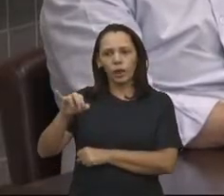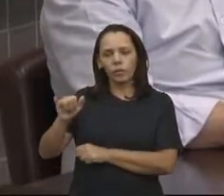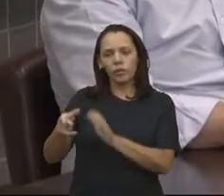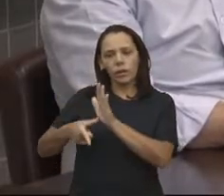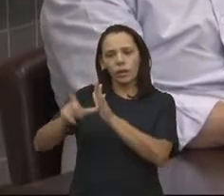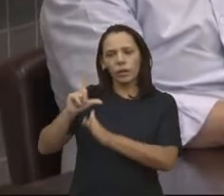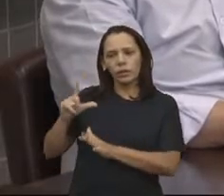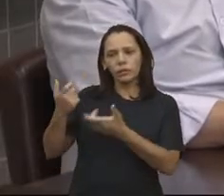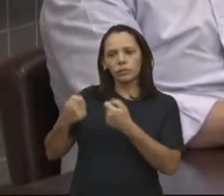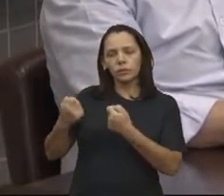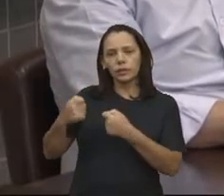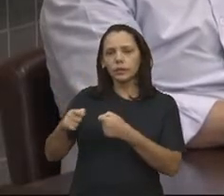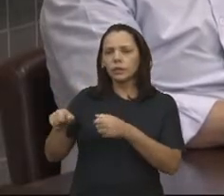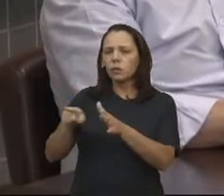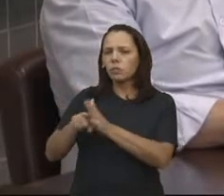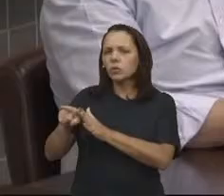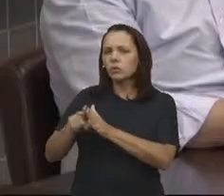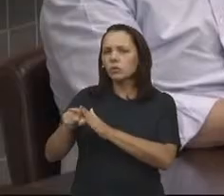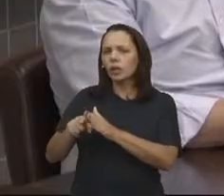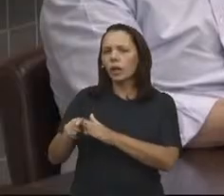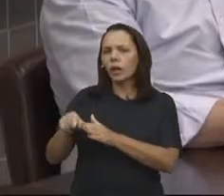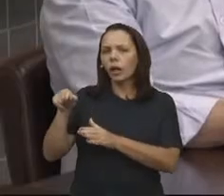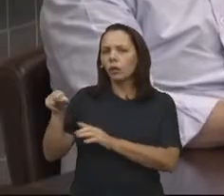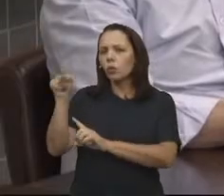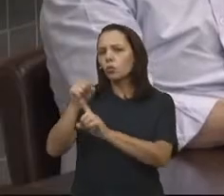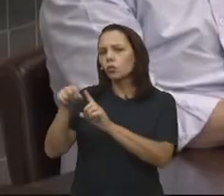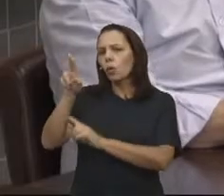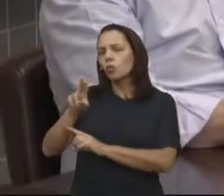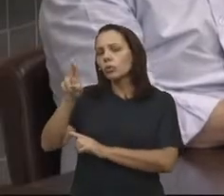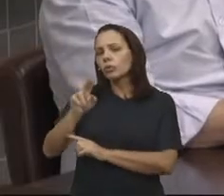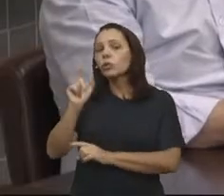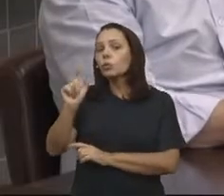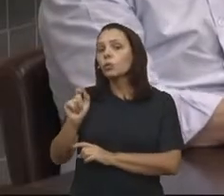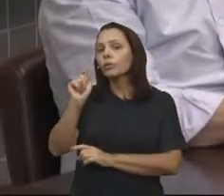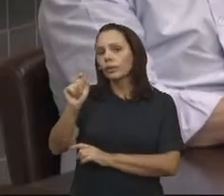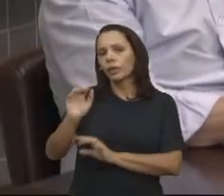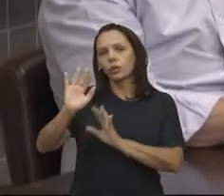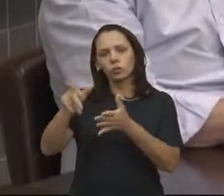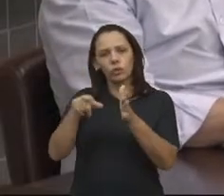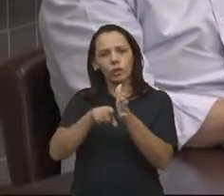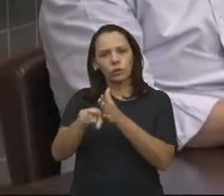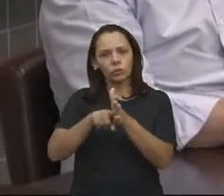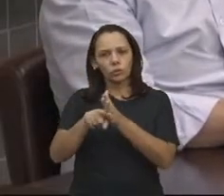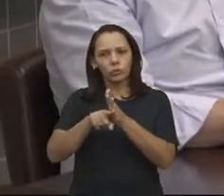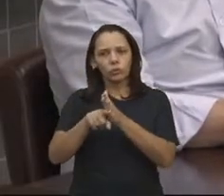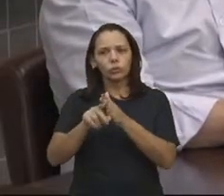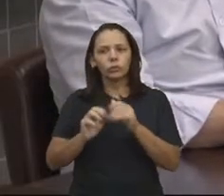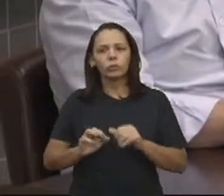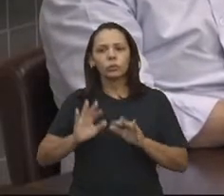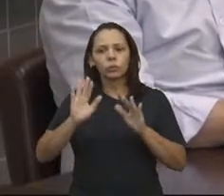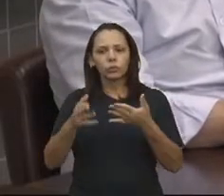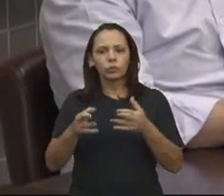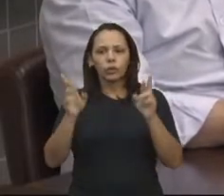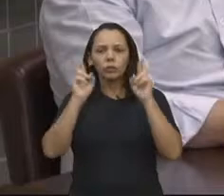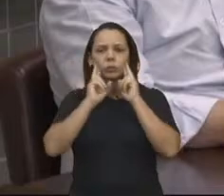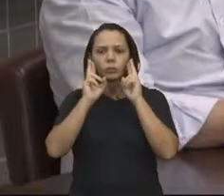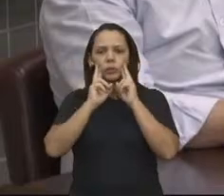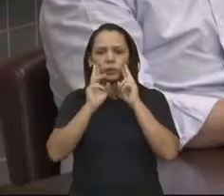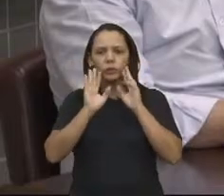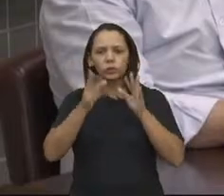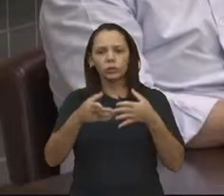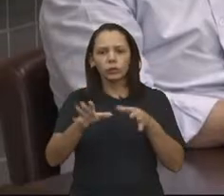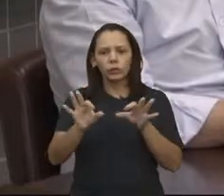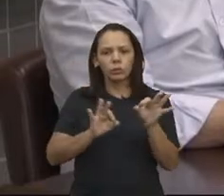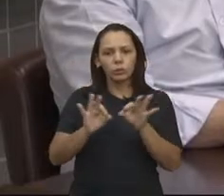ver exatamente o que é essa área, tá? Então já está em estudo, já está no governo, já está com Roberto Abreu, ele já está vendo